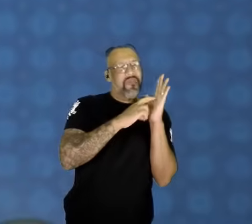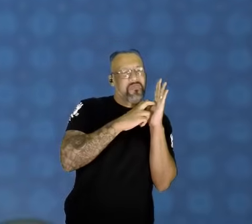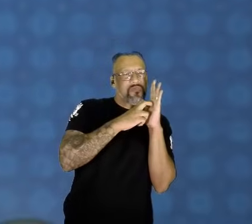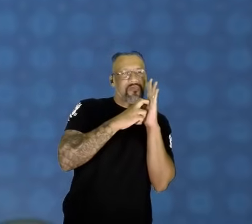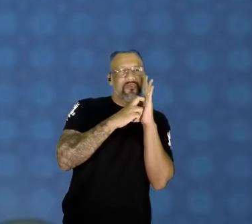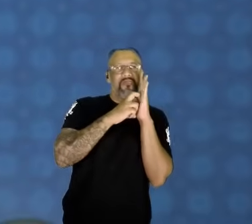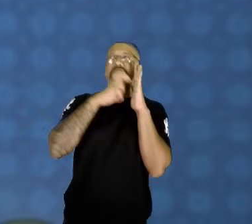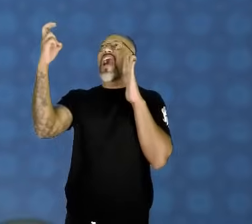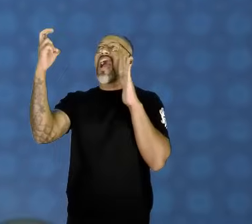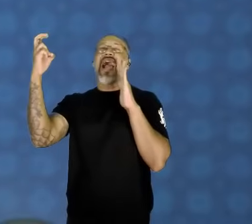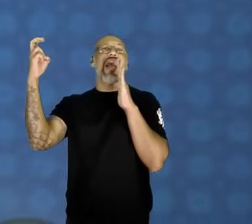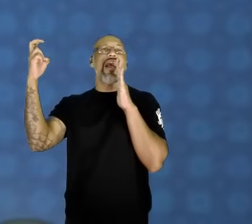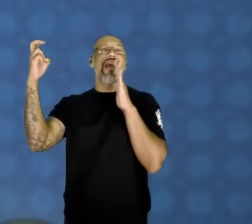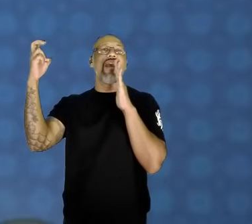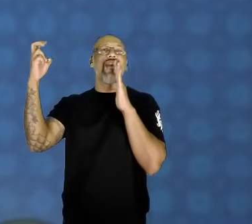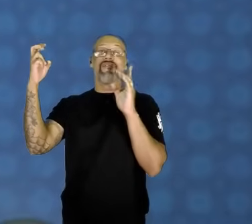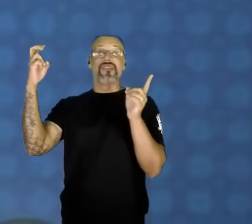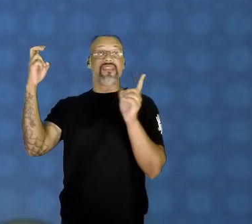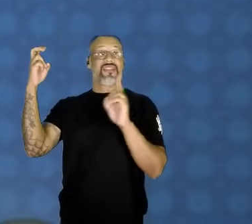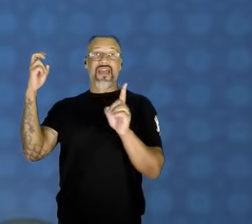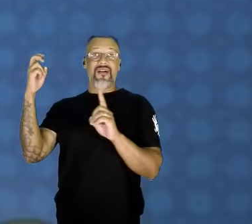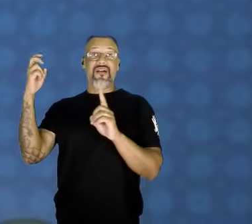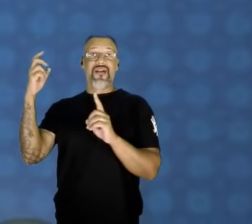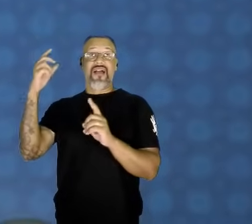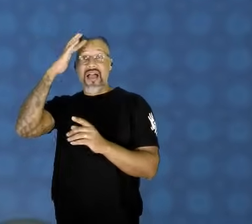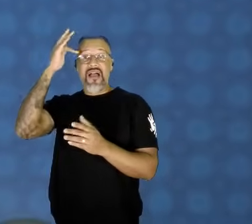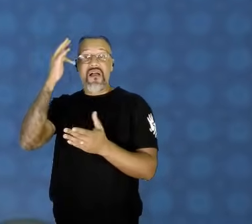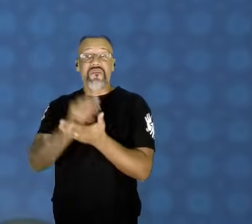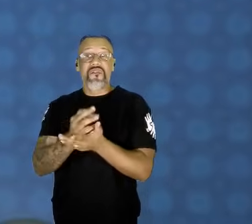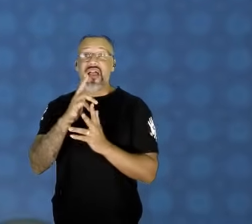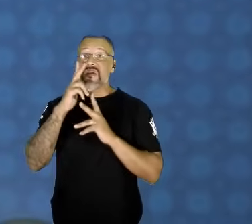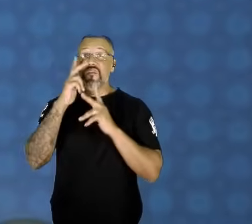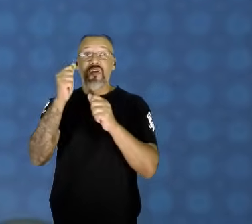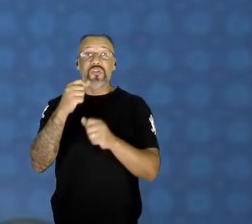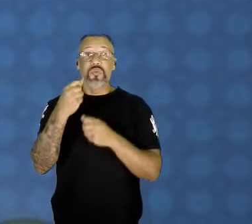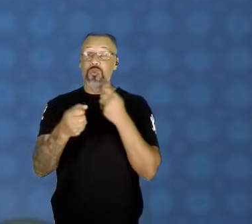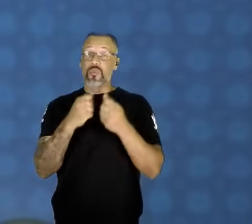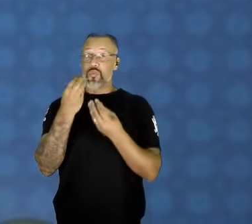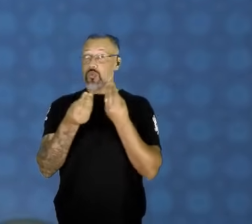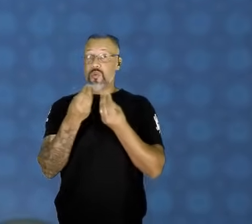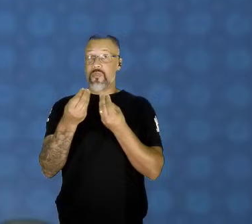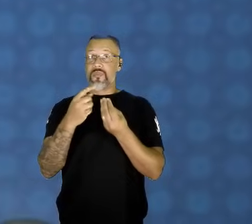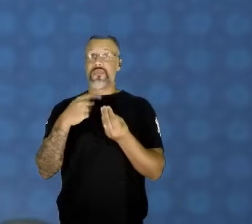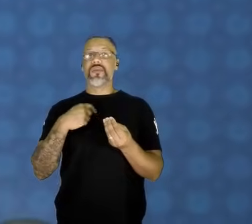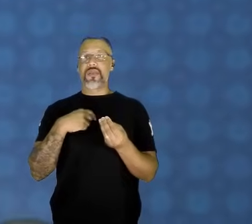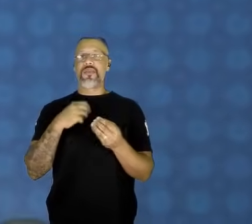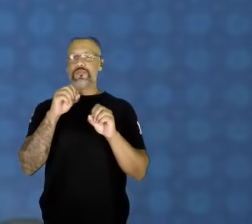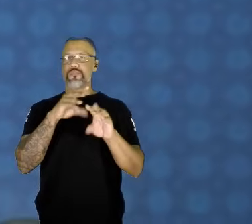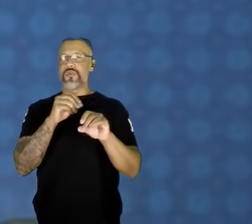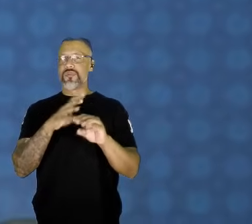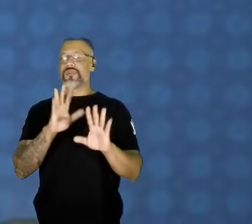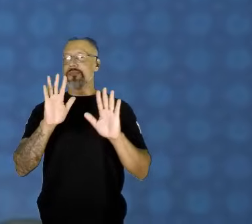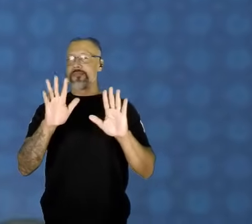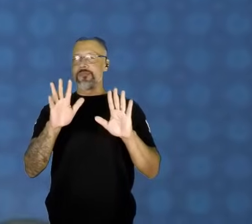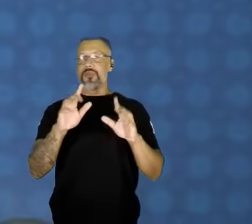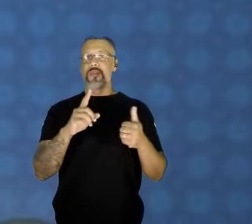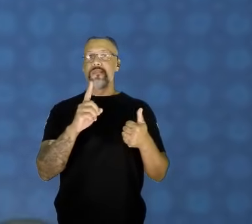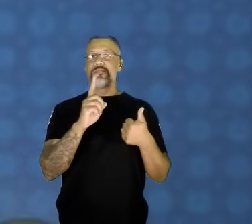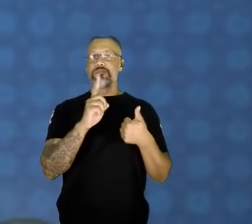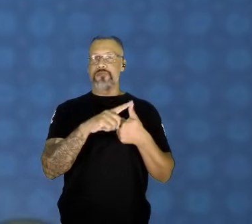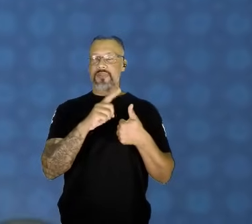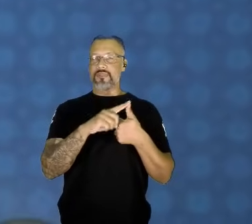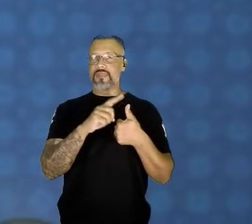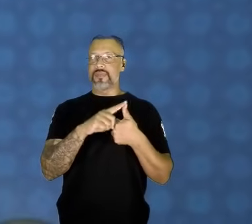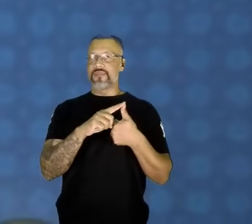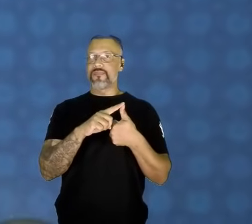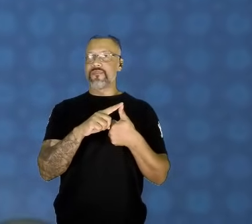fé irritantemente indesistível é isso que eu vou te ensinar aqui. O primeiro teste é